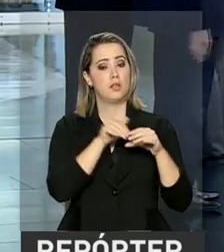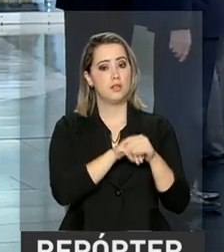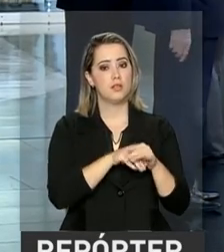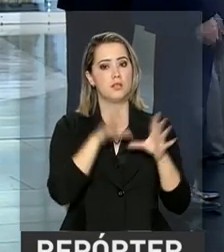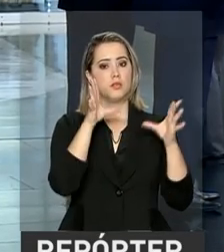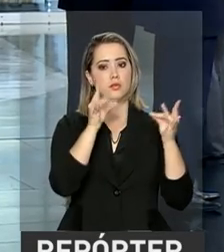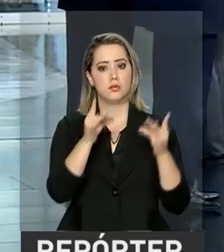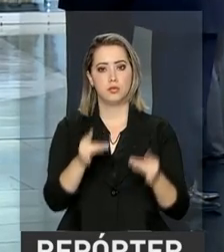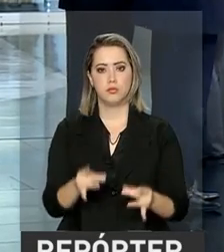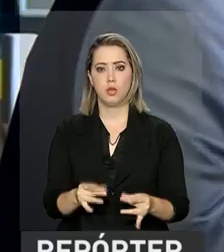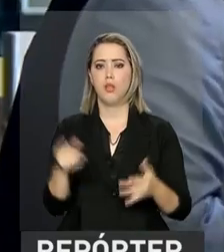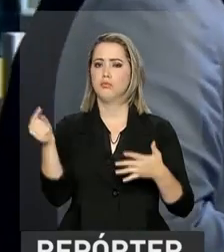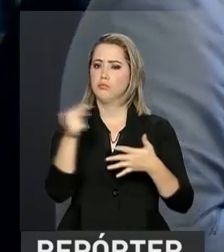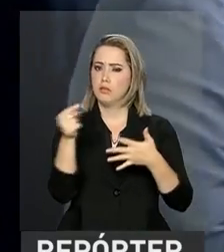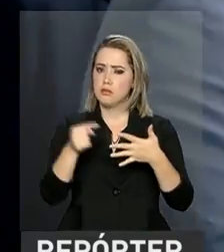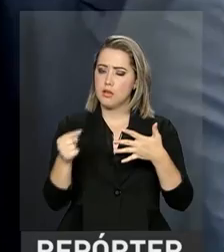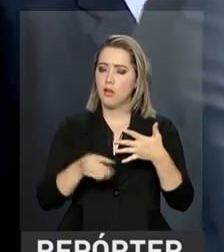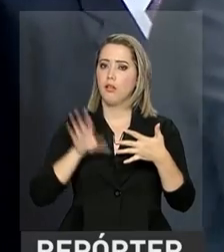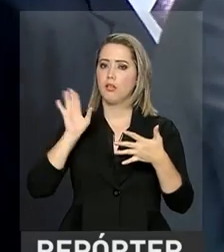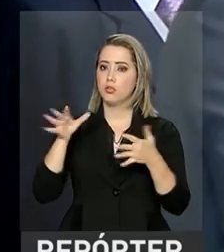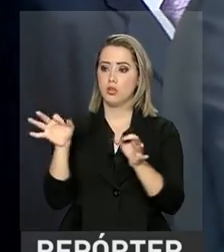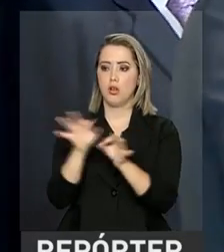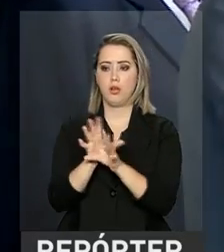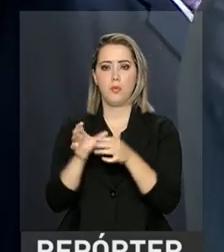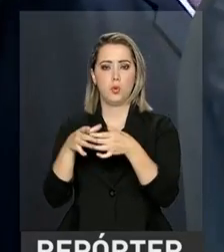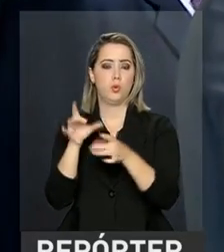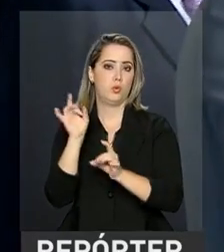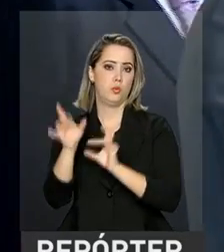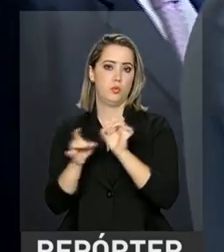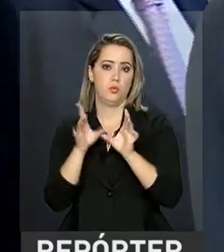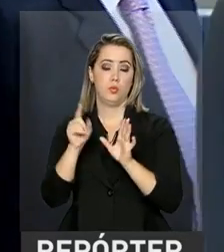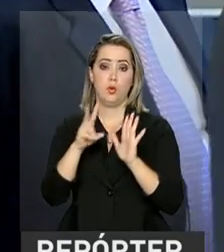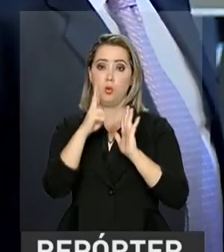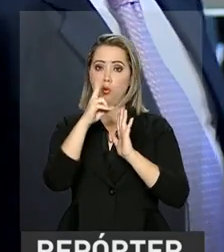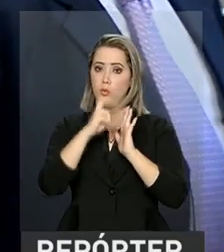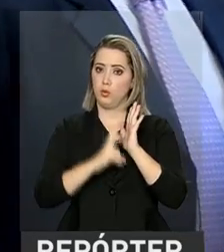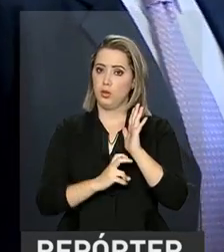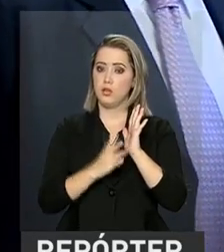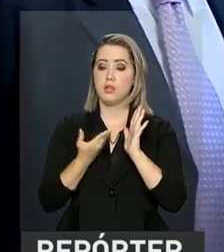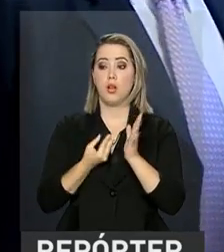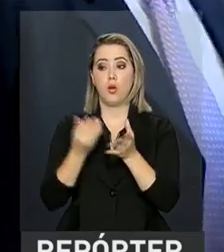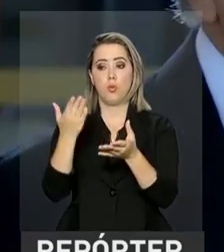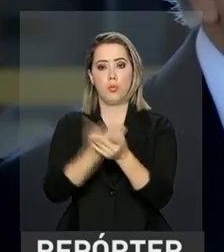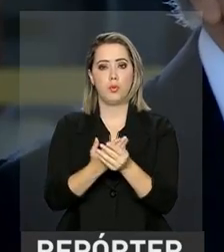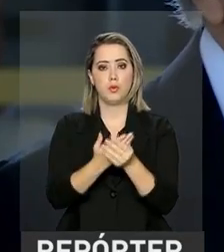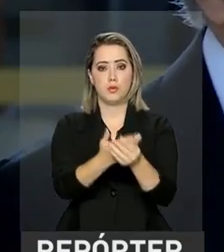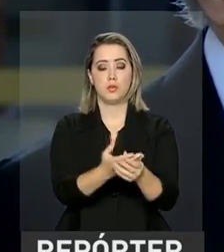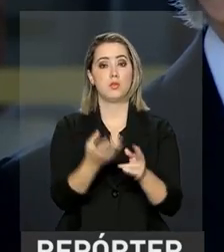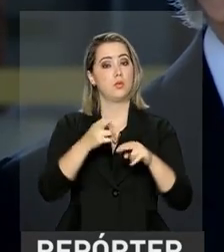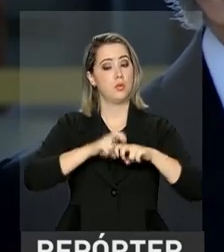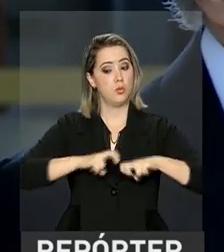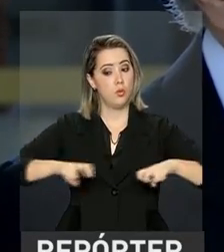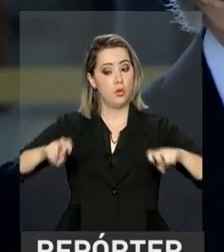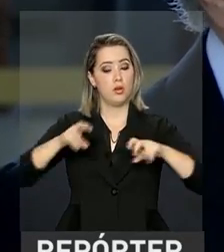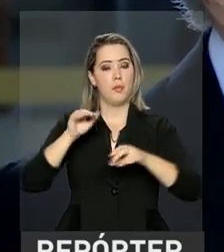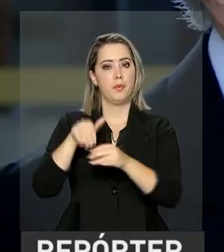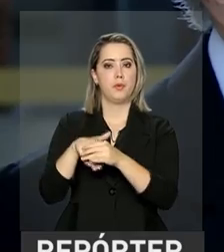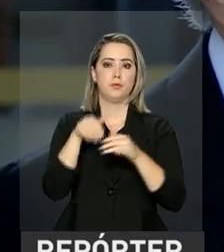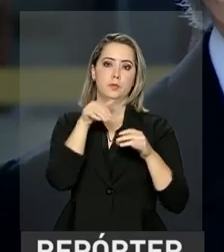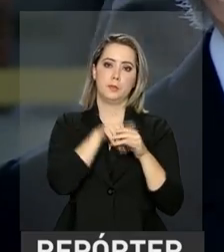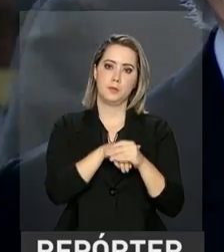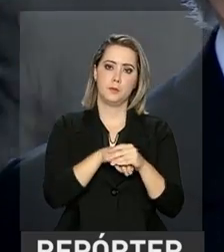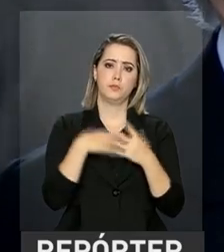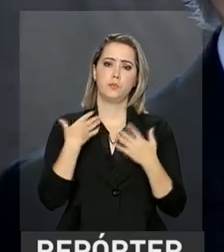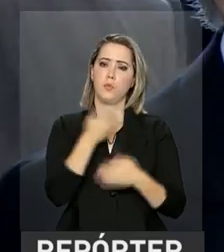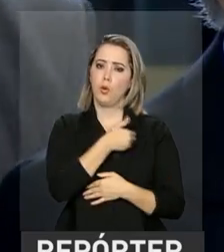especial da câmara que analisa a reforma da previdência o texto segue agora para o plenário e o governo vem trabalhando